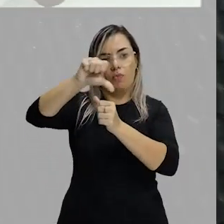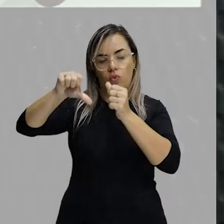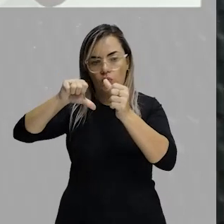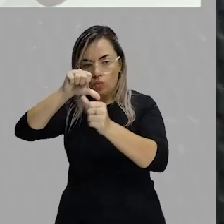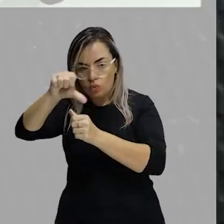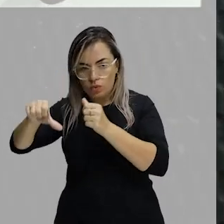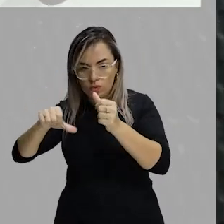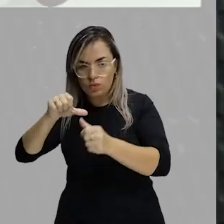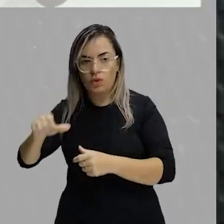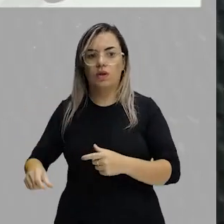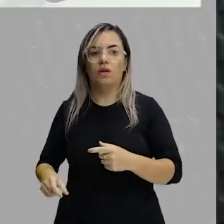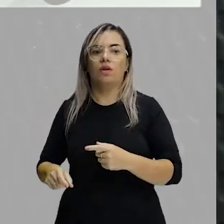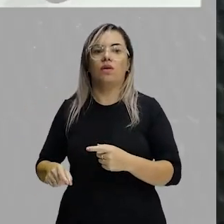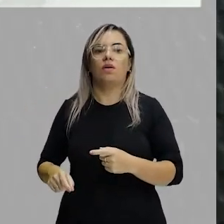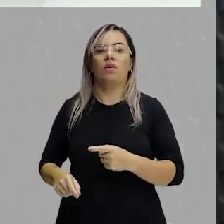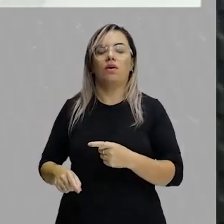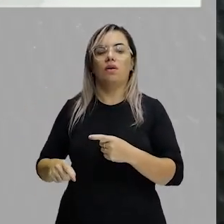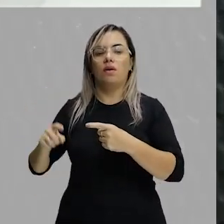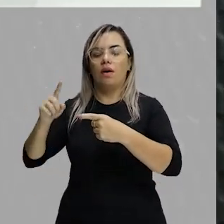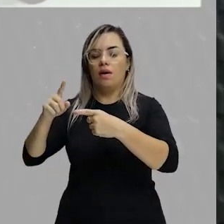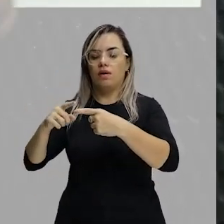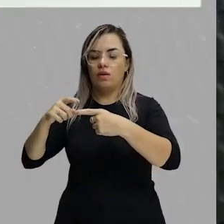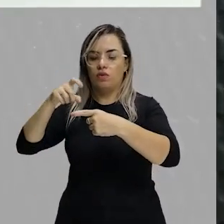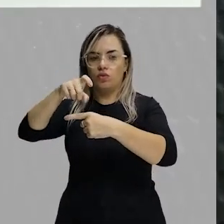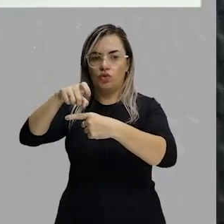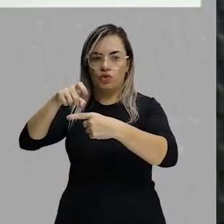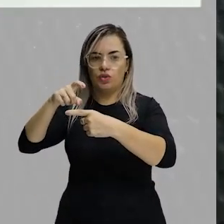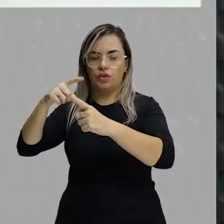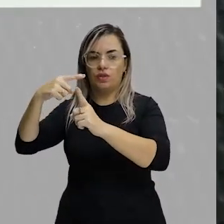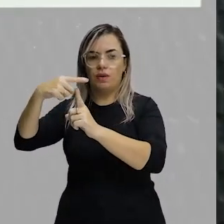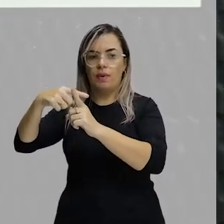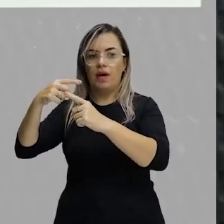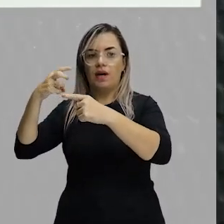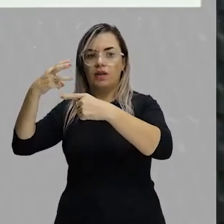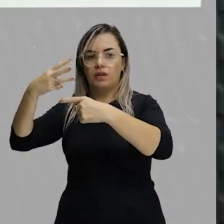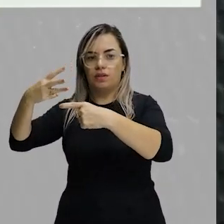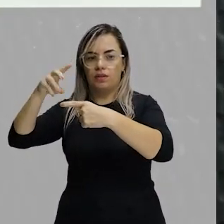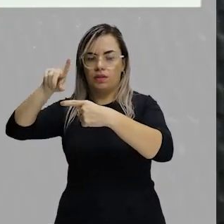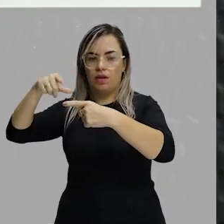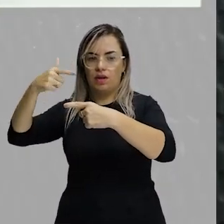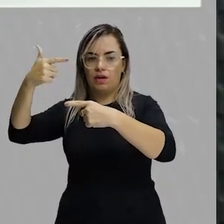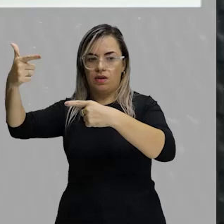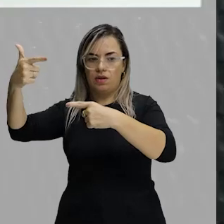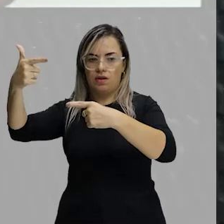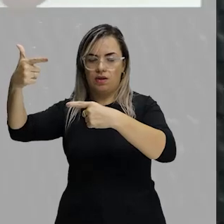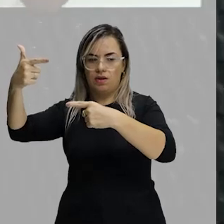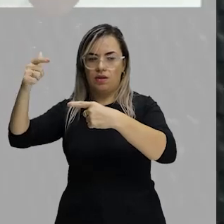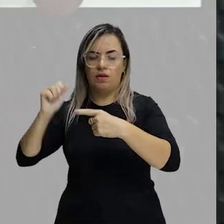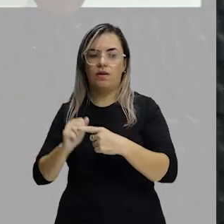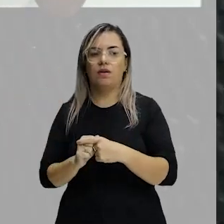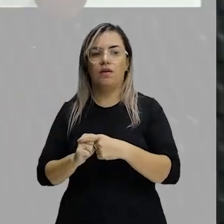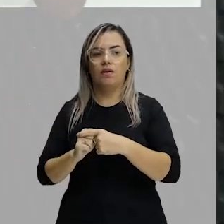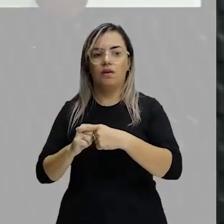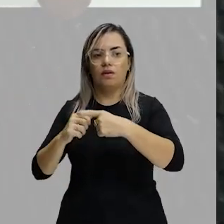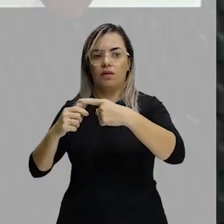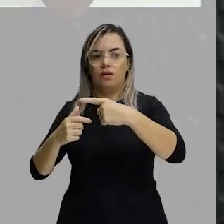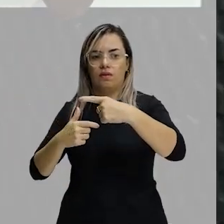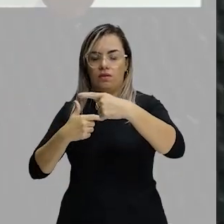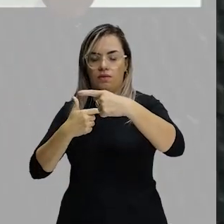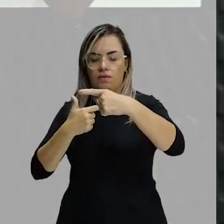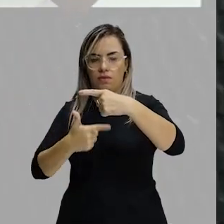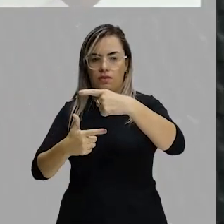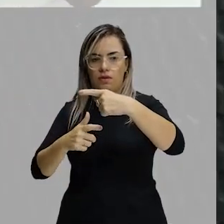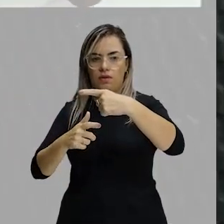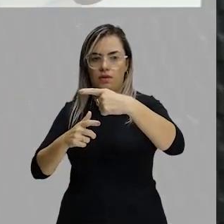x mais 3 ao quadrado. O b ao quadrado, o b é 5, né? 5 ao quadrado fica